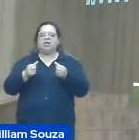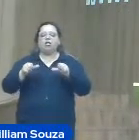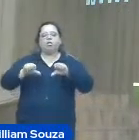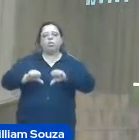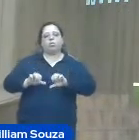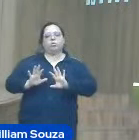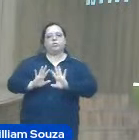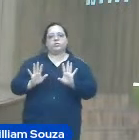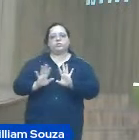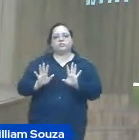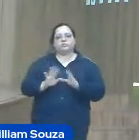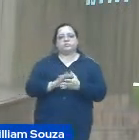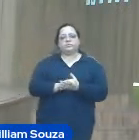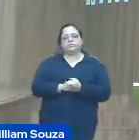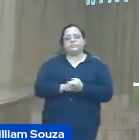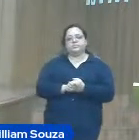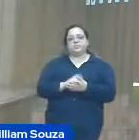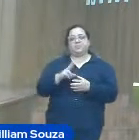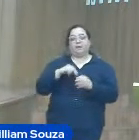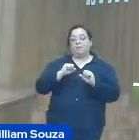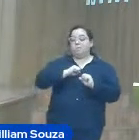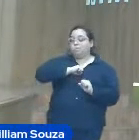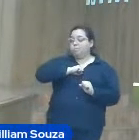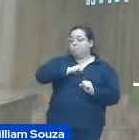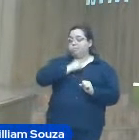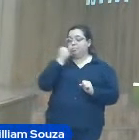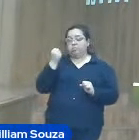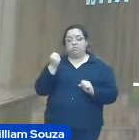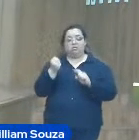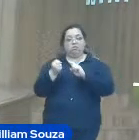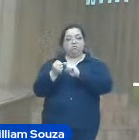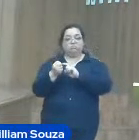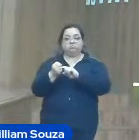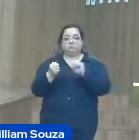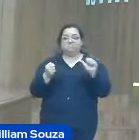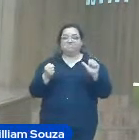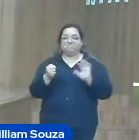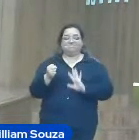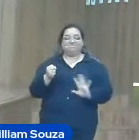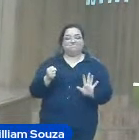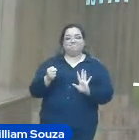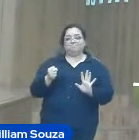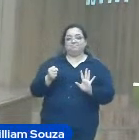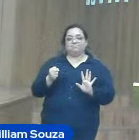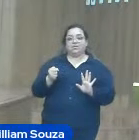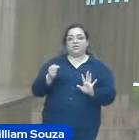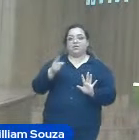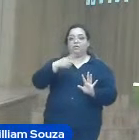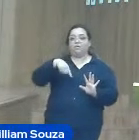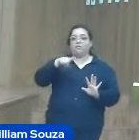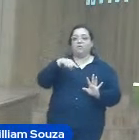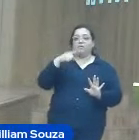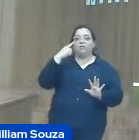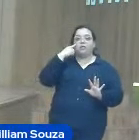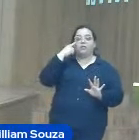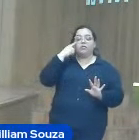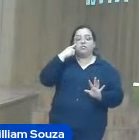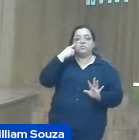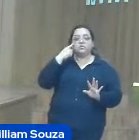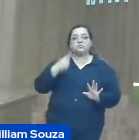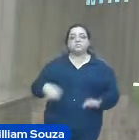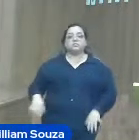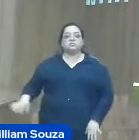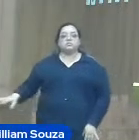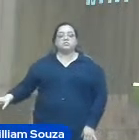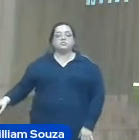A gente não pode ceder ao ódio. Como, queridos, vocês viram uma Europa